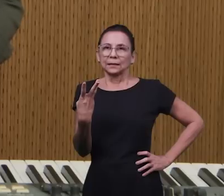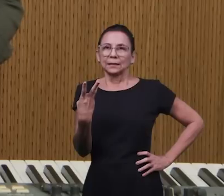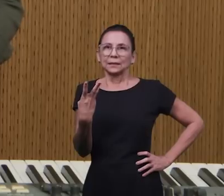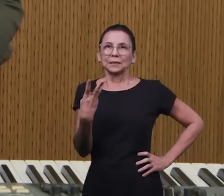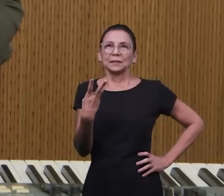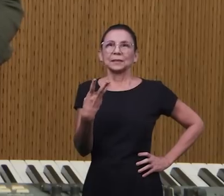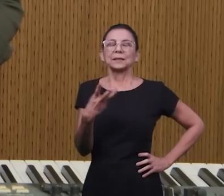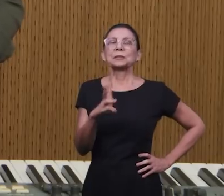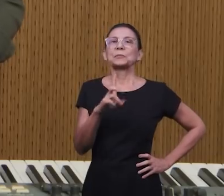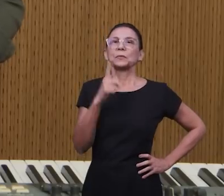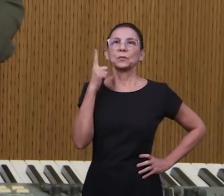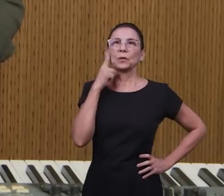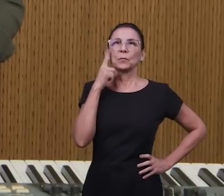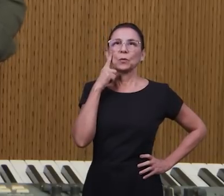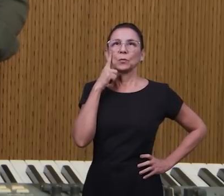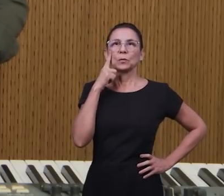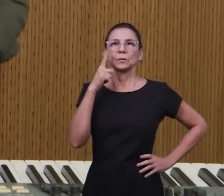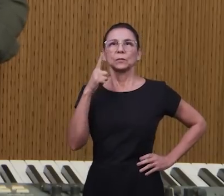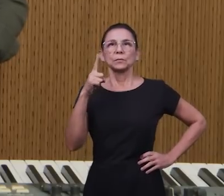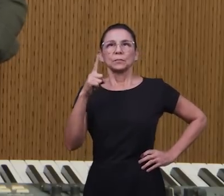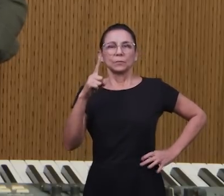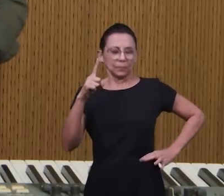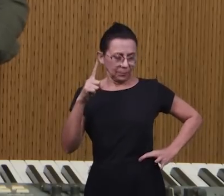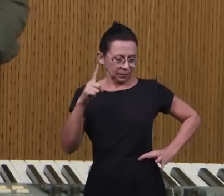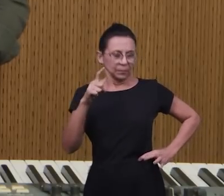exercício. Inspirei 1,